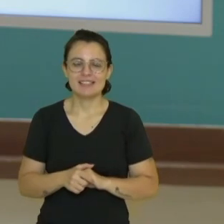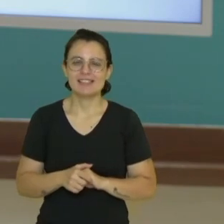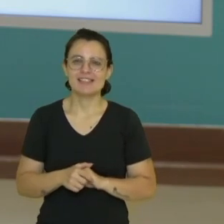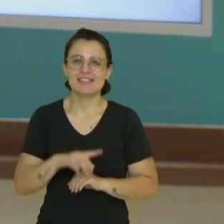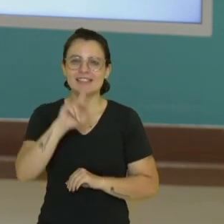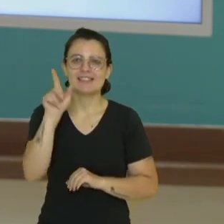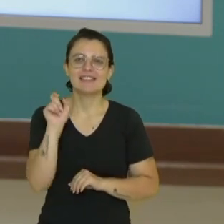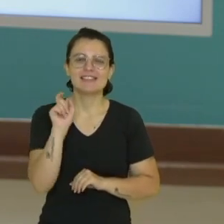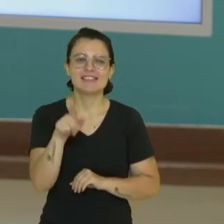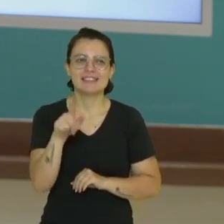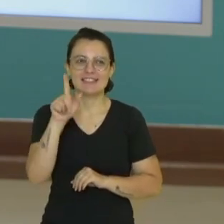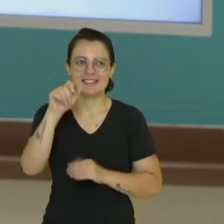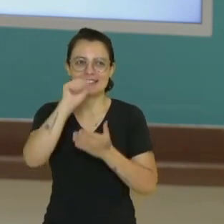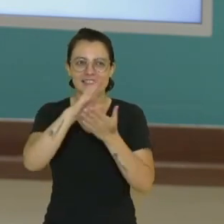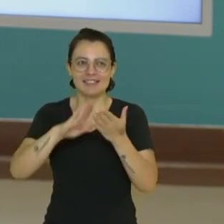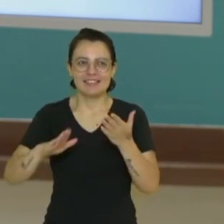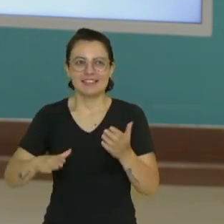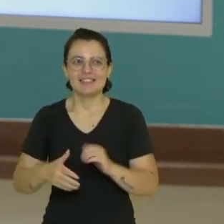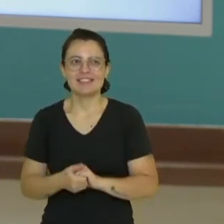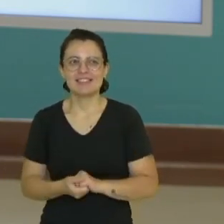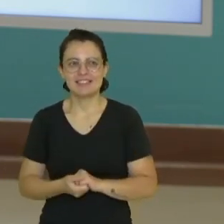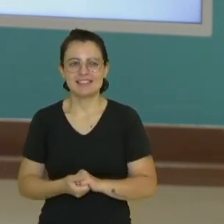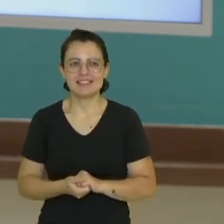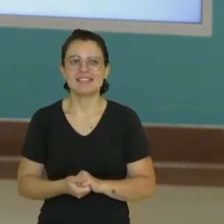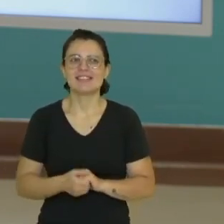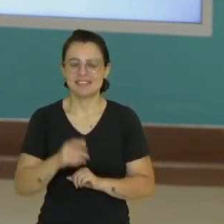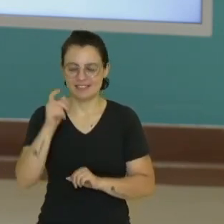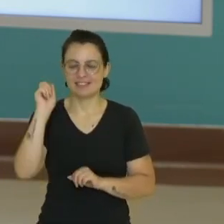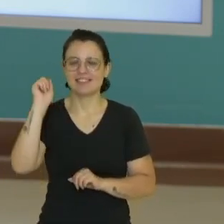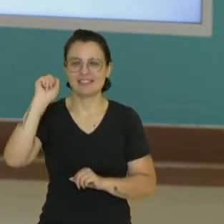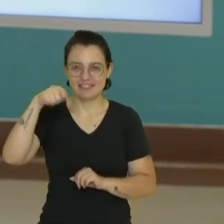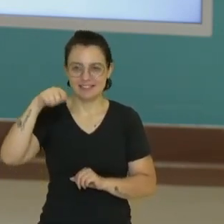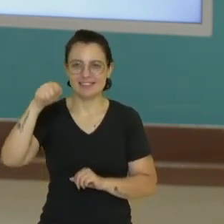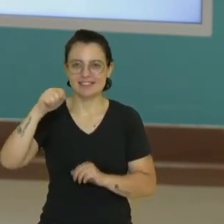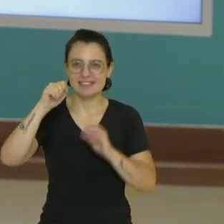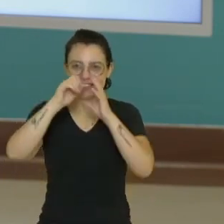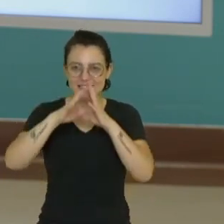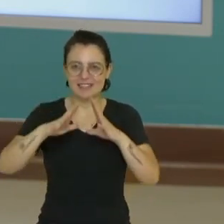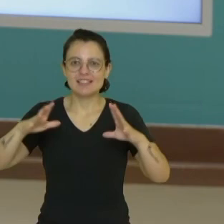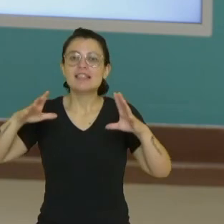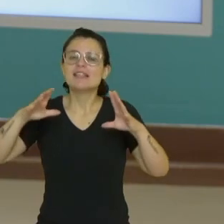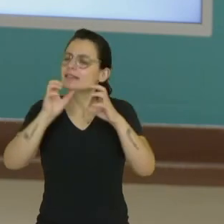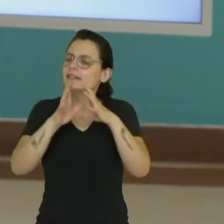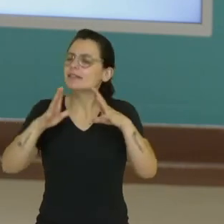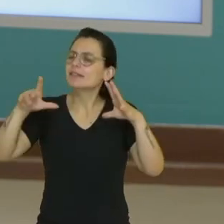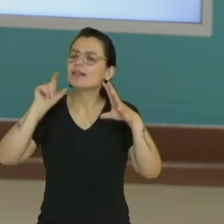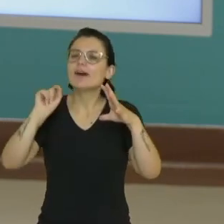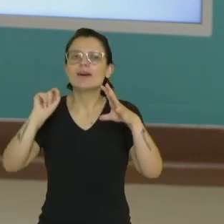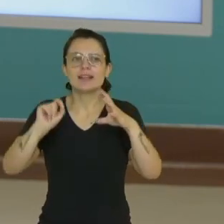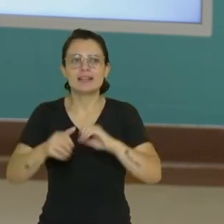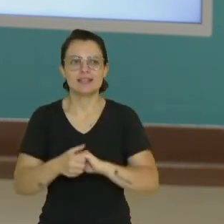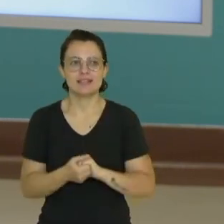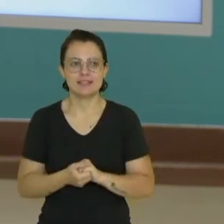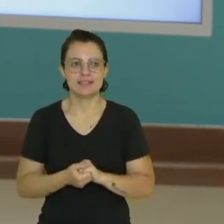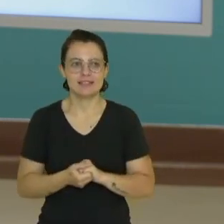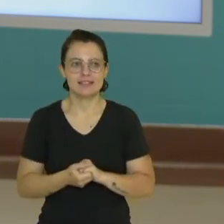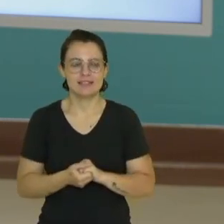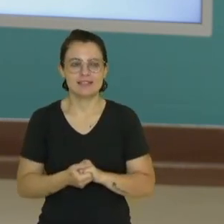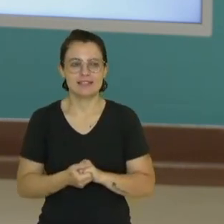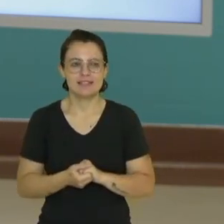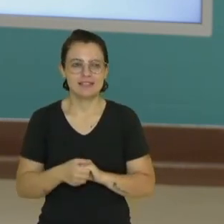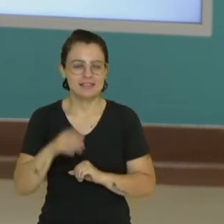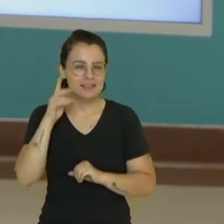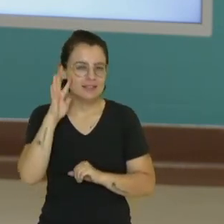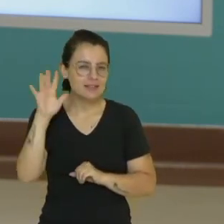Essa é a atividade. Com certeza ela vai encher. Mas vai encher do quê? Lembre,